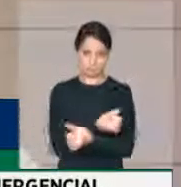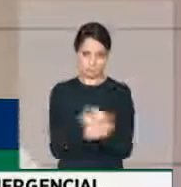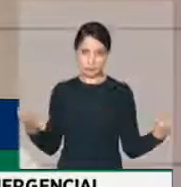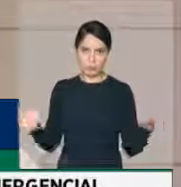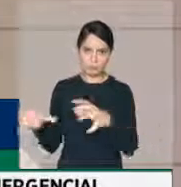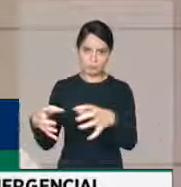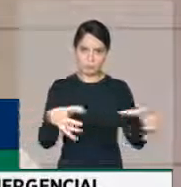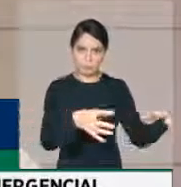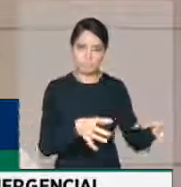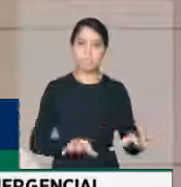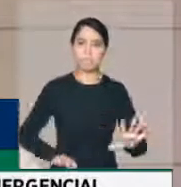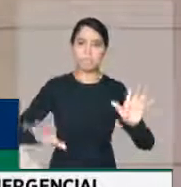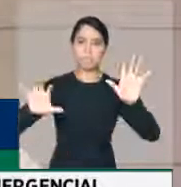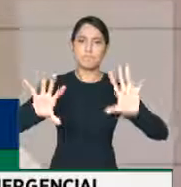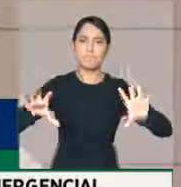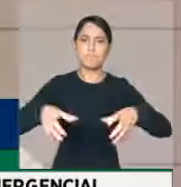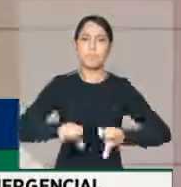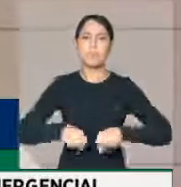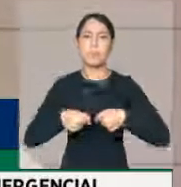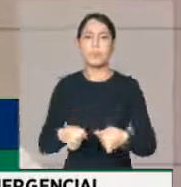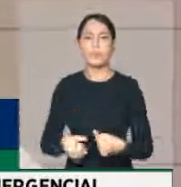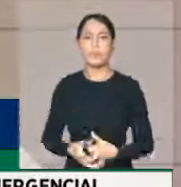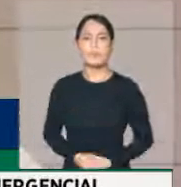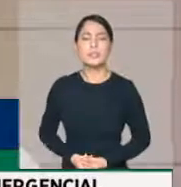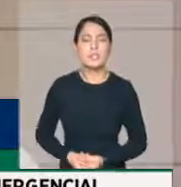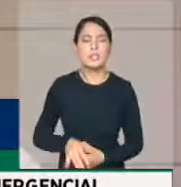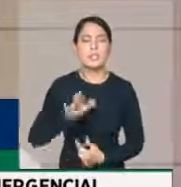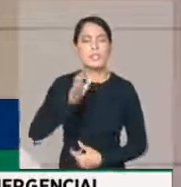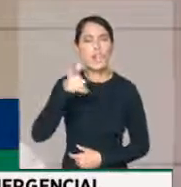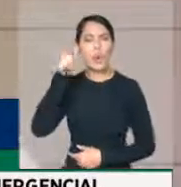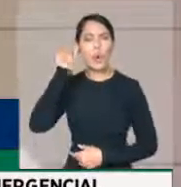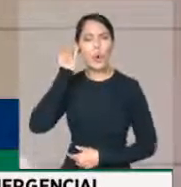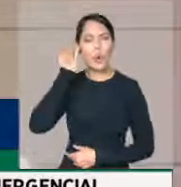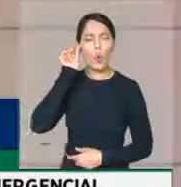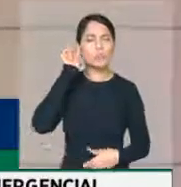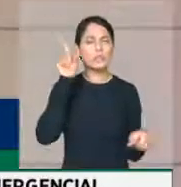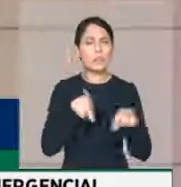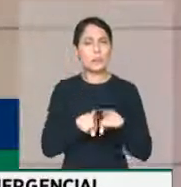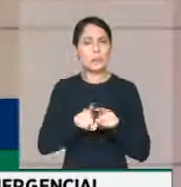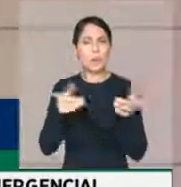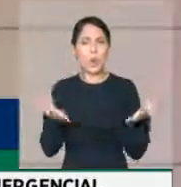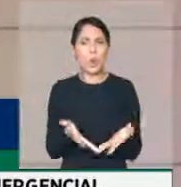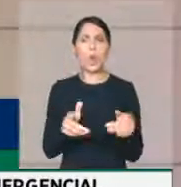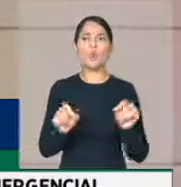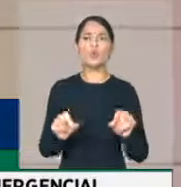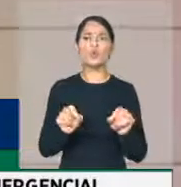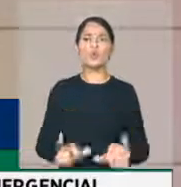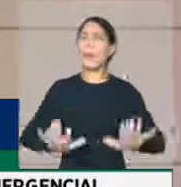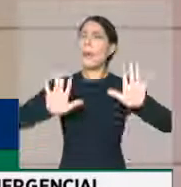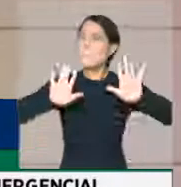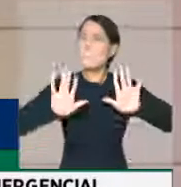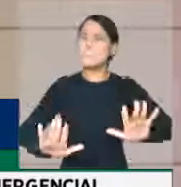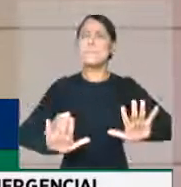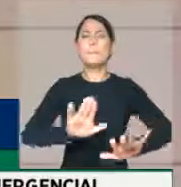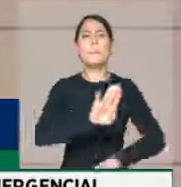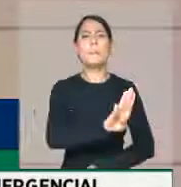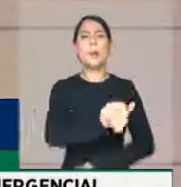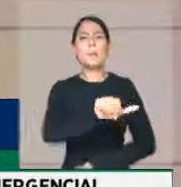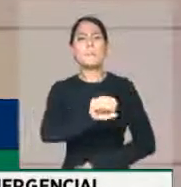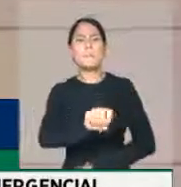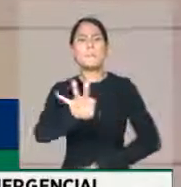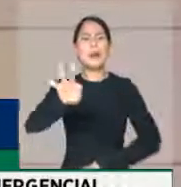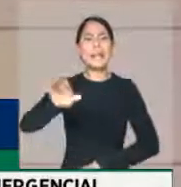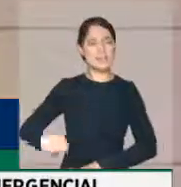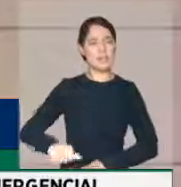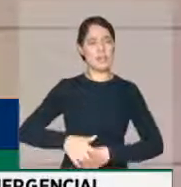exemplo, ontem, hoje, a publicação de um manifesto do Basta, assinado por centenas